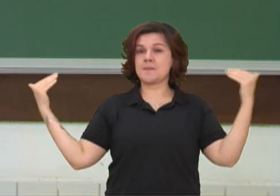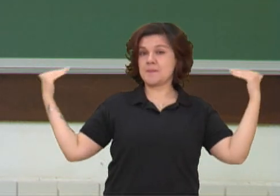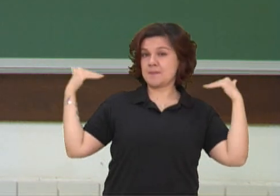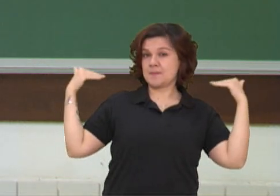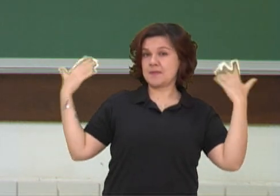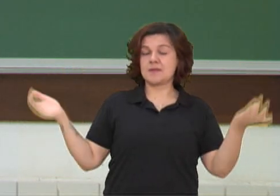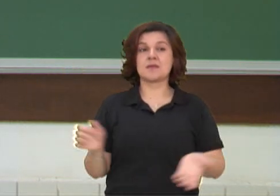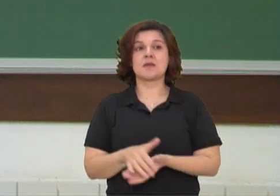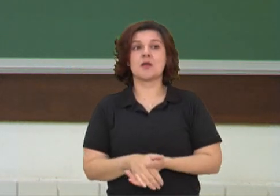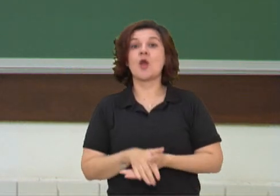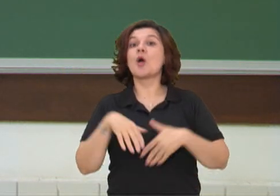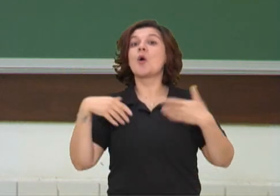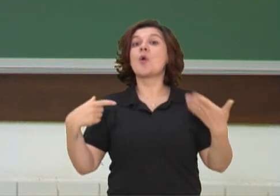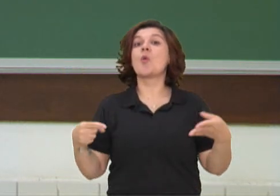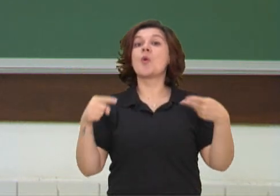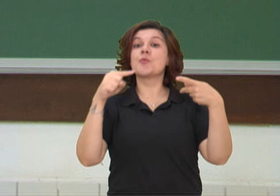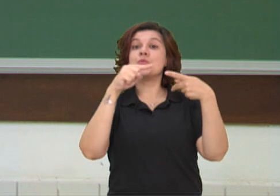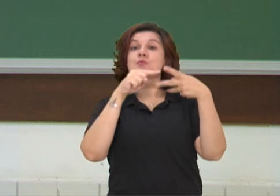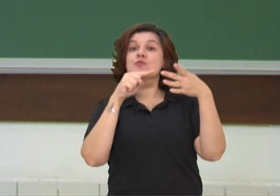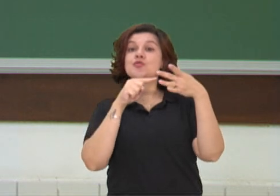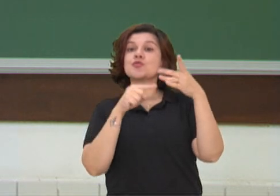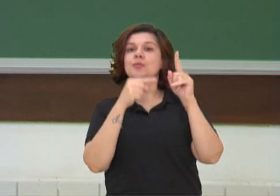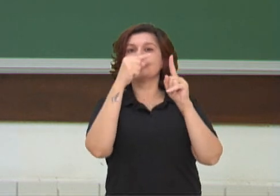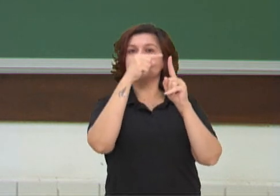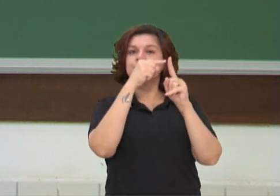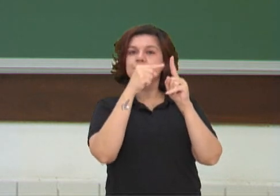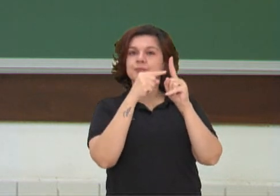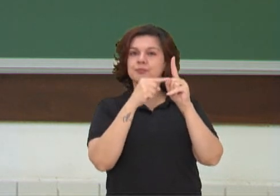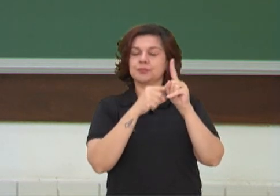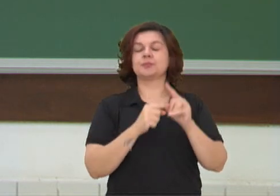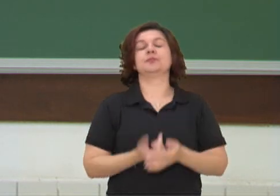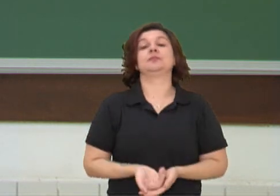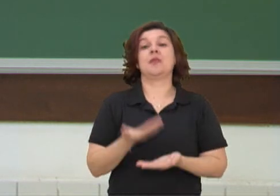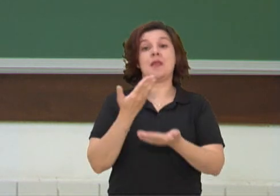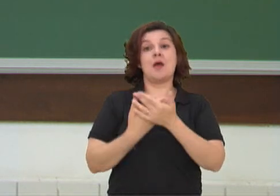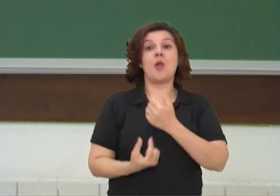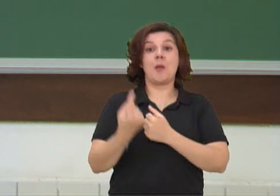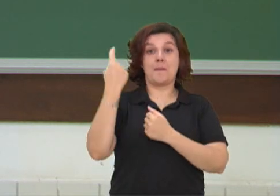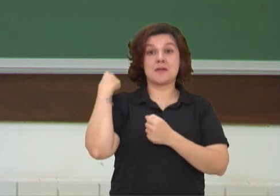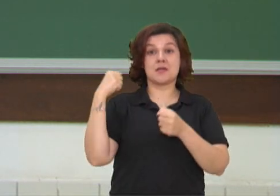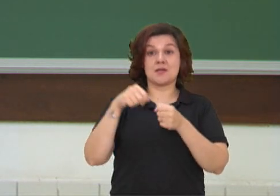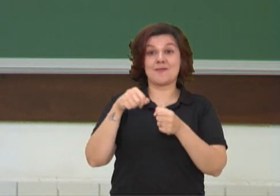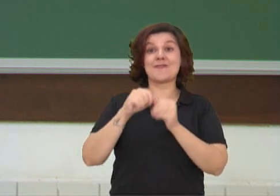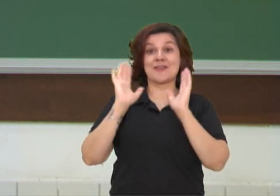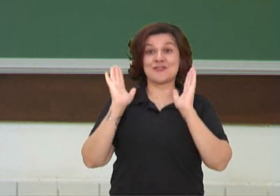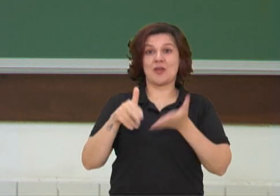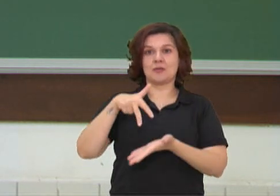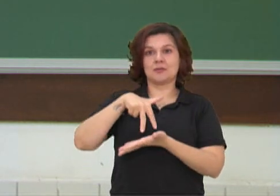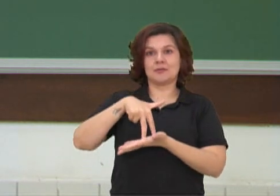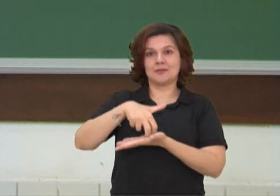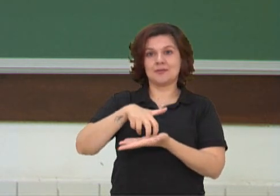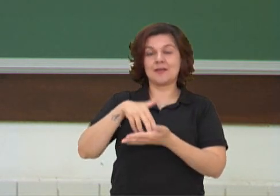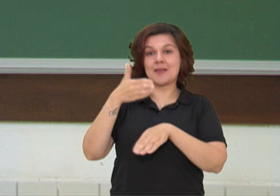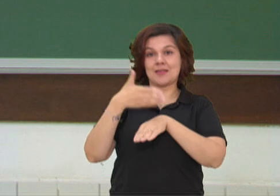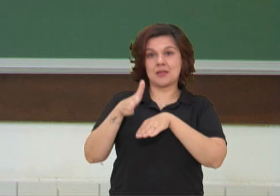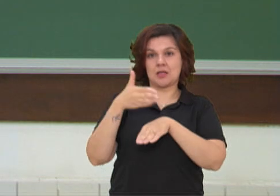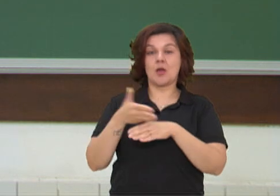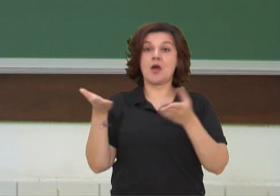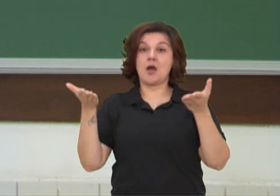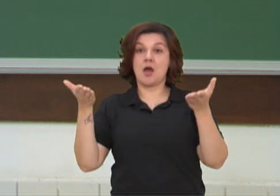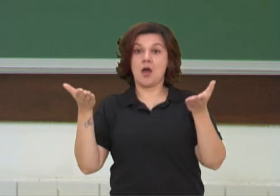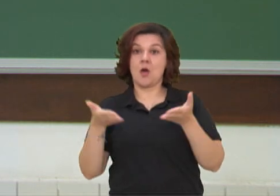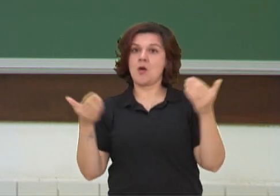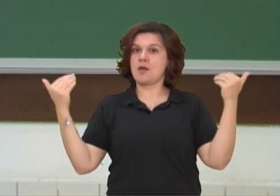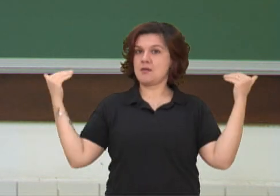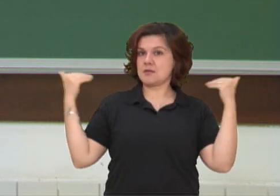os tipos de exercícios na prática. Então, se na aula passada a gente fez ali alguns exercícios de flexibilidade, agora a gente vai passar alguns aí que podem ajudar você a